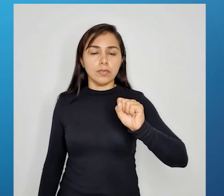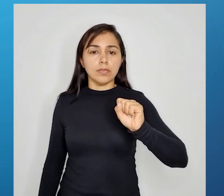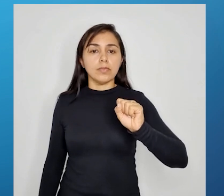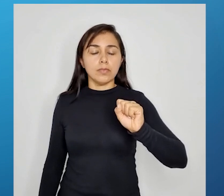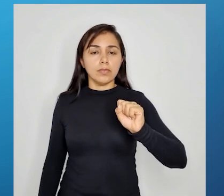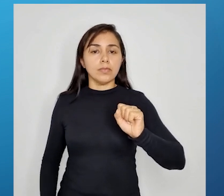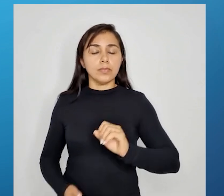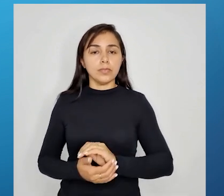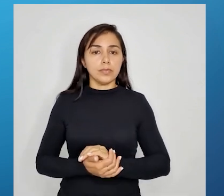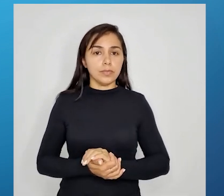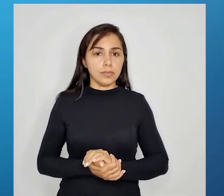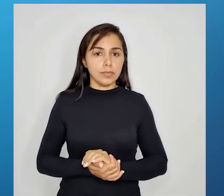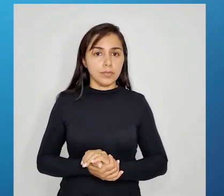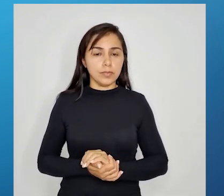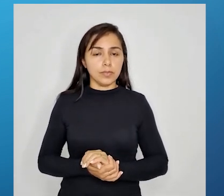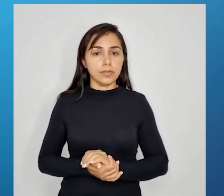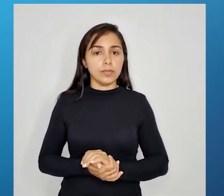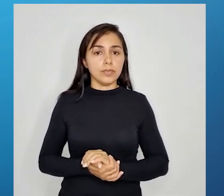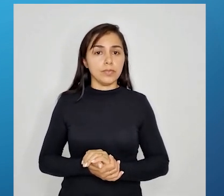0,422618.